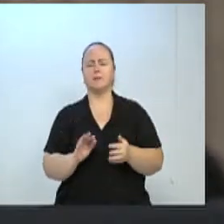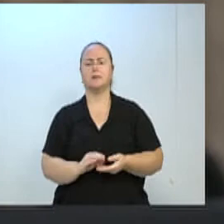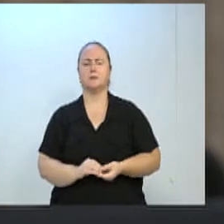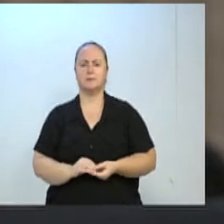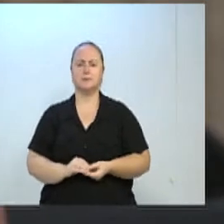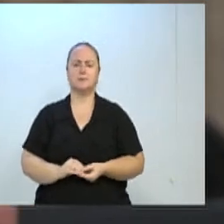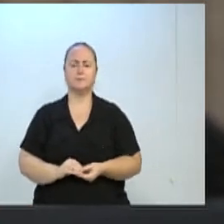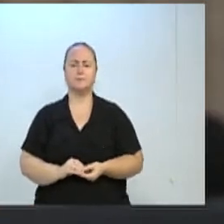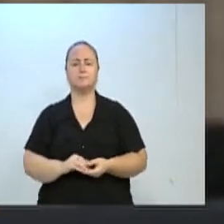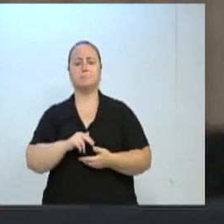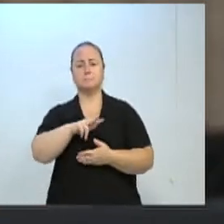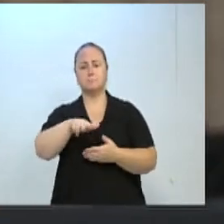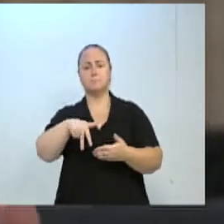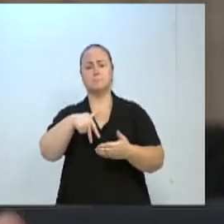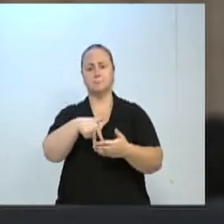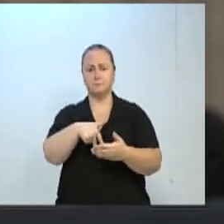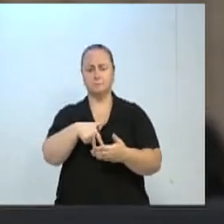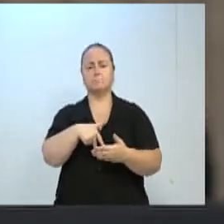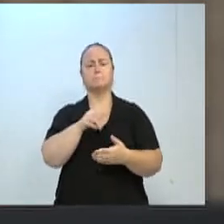tribuna justamente para